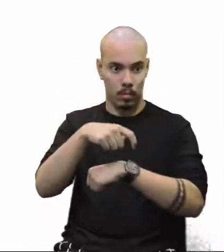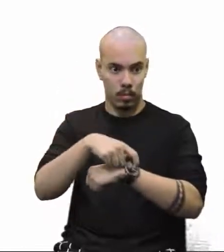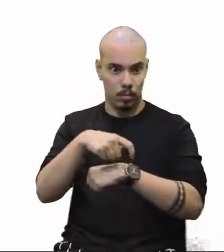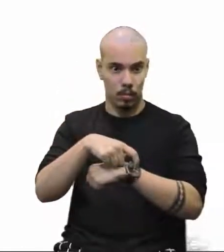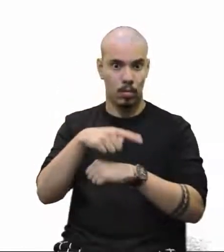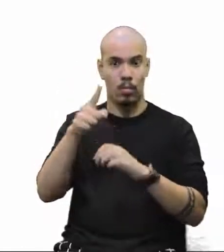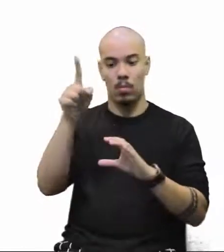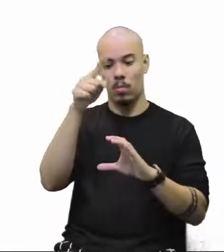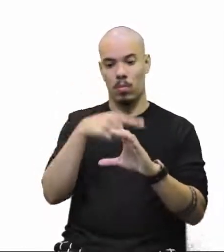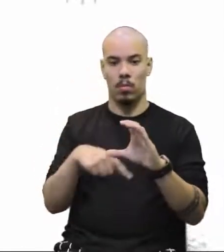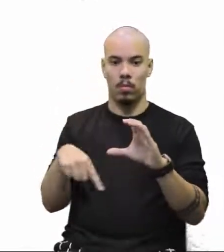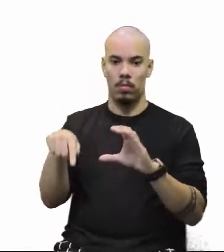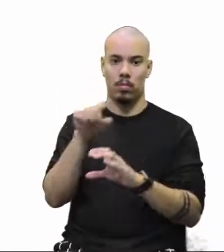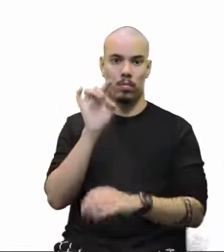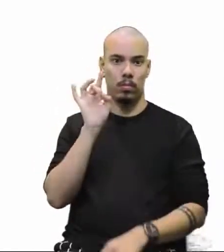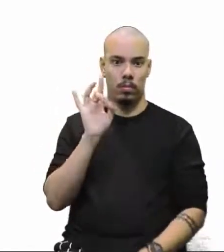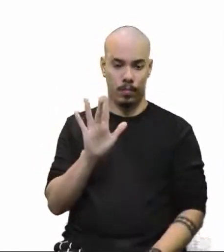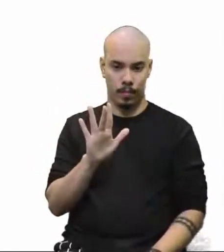uma volta apenas.